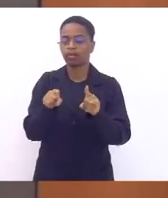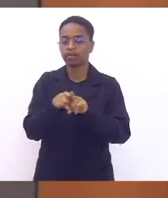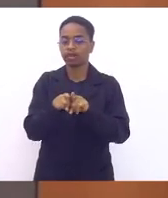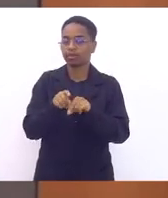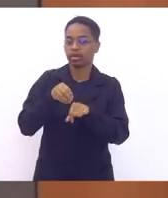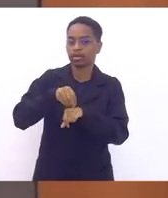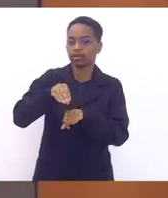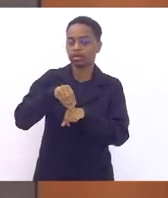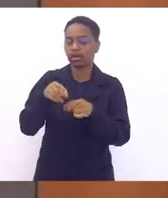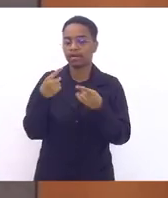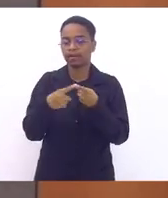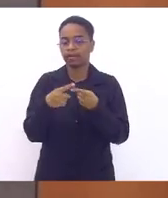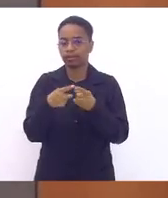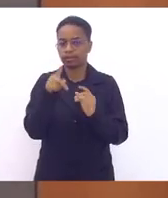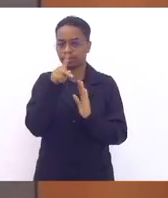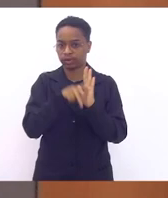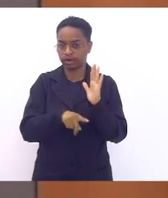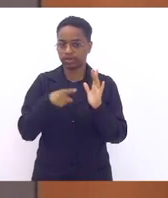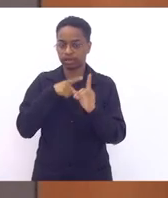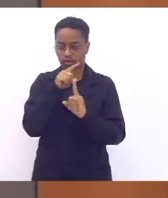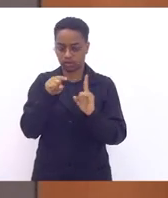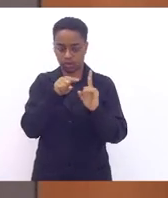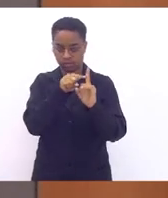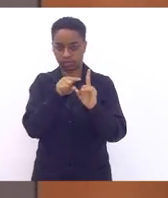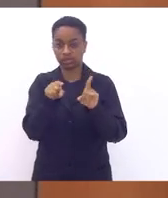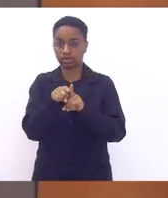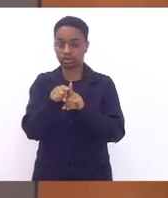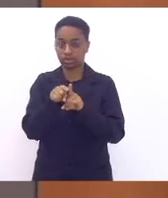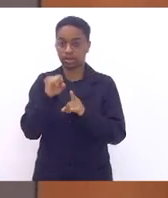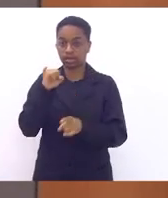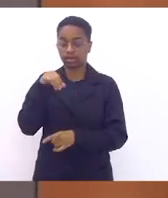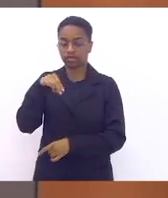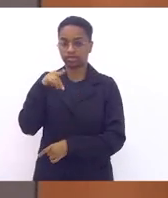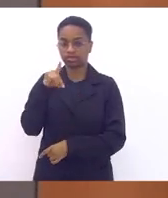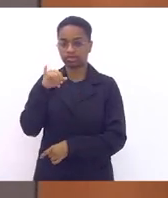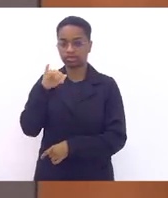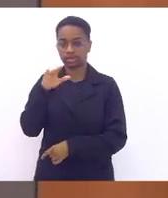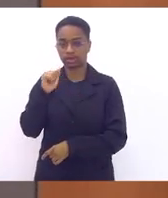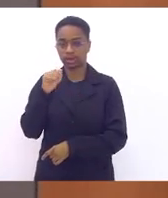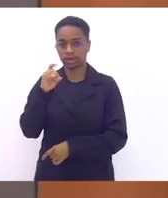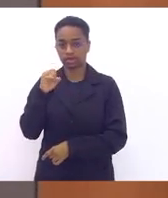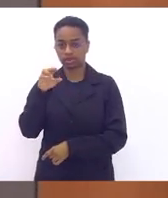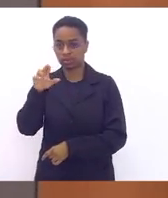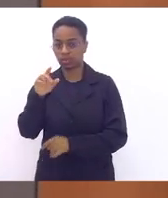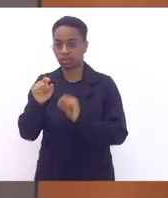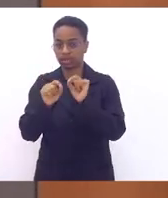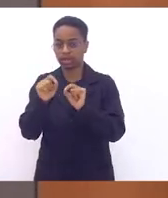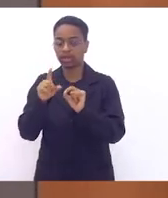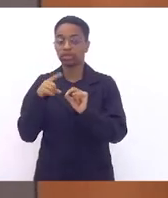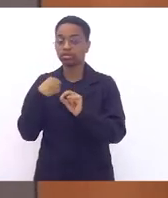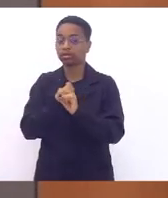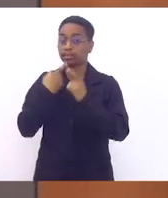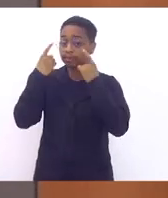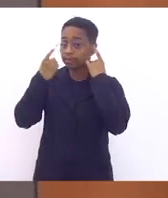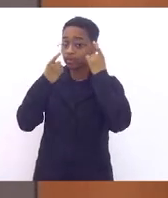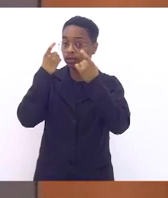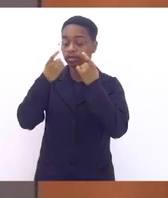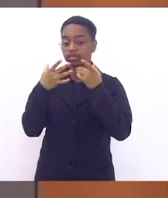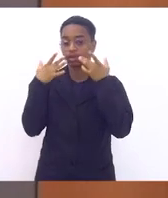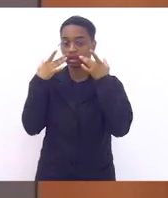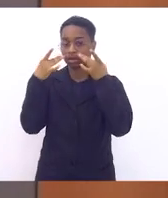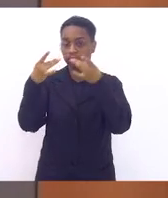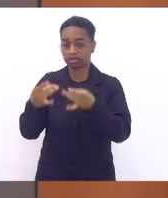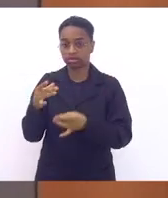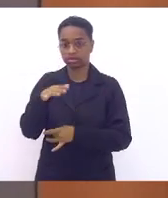né? Porque o projeto tem suas metas, e os indicadores, a gente também teve uma preocupação de olhar para